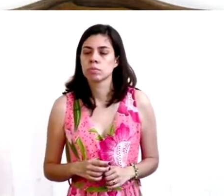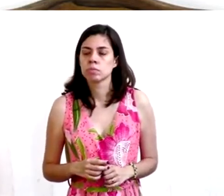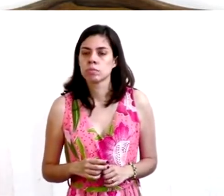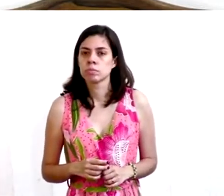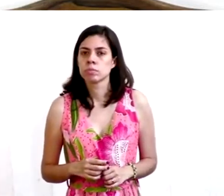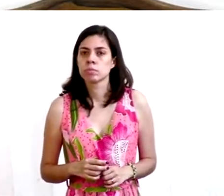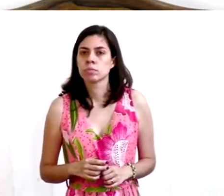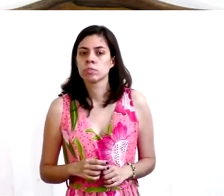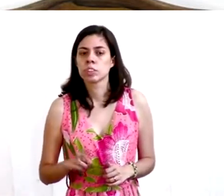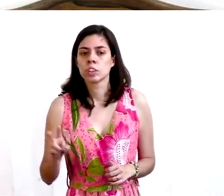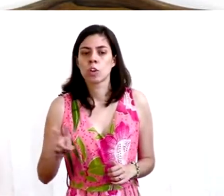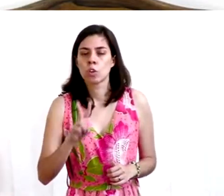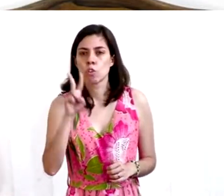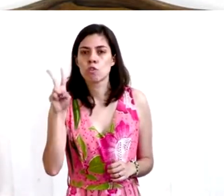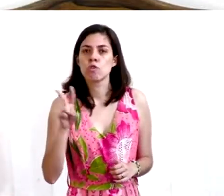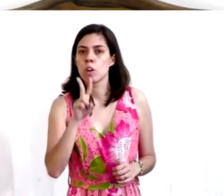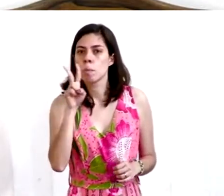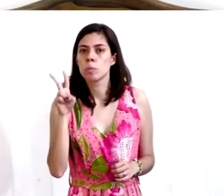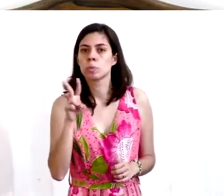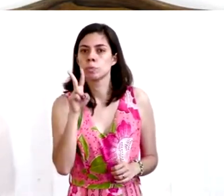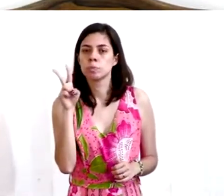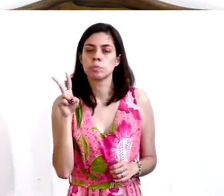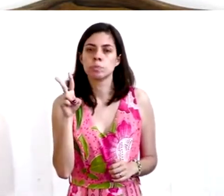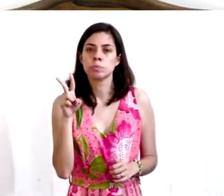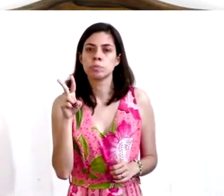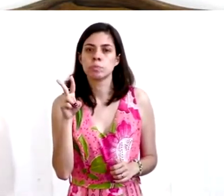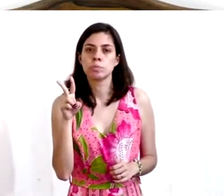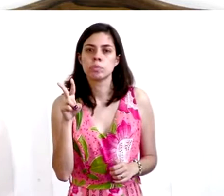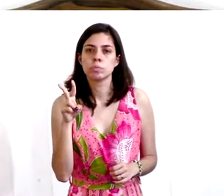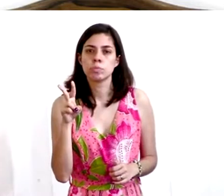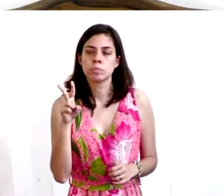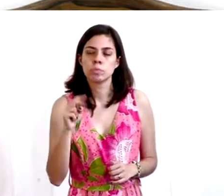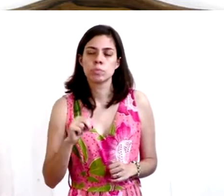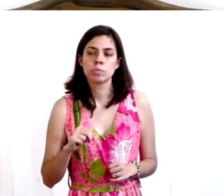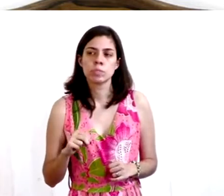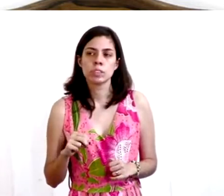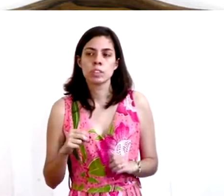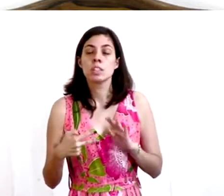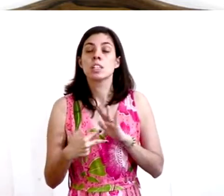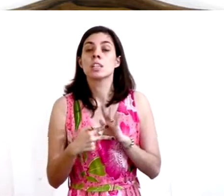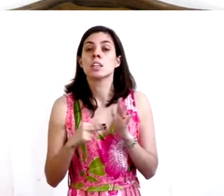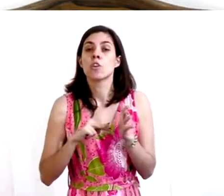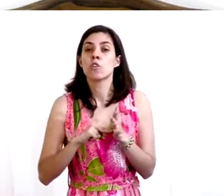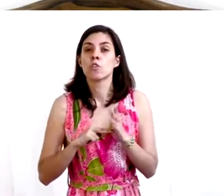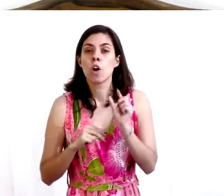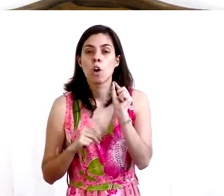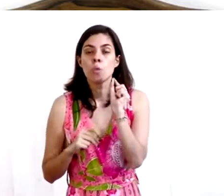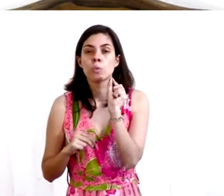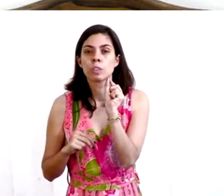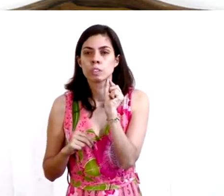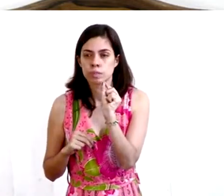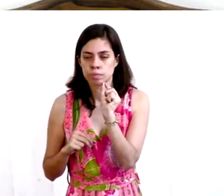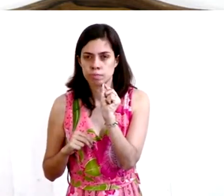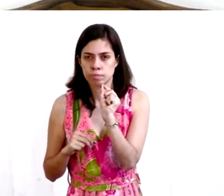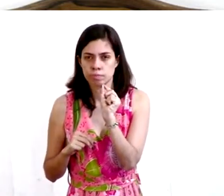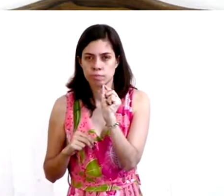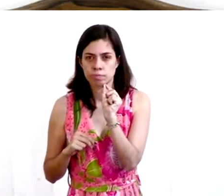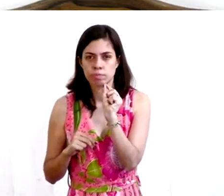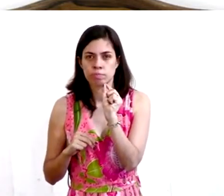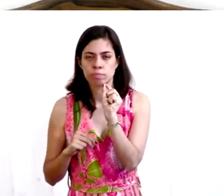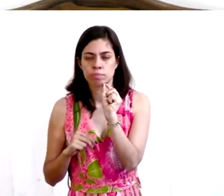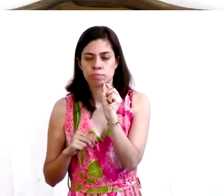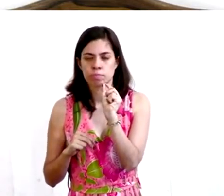mas verbo, palavra aqui, é muito além disso. Esse texto começa a